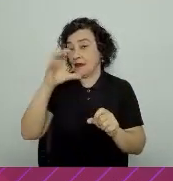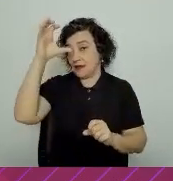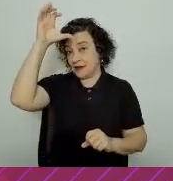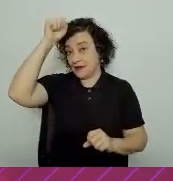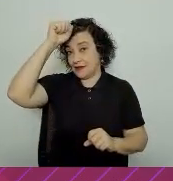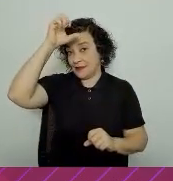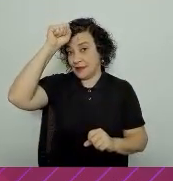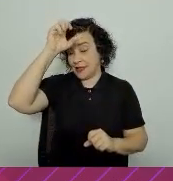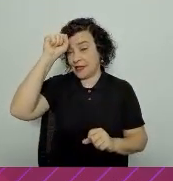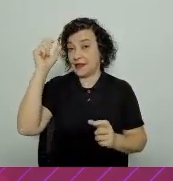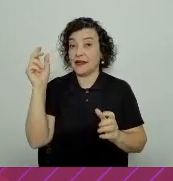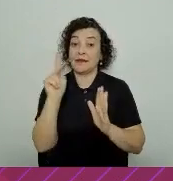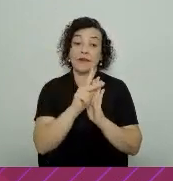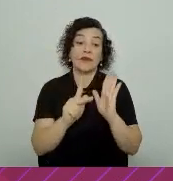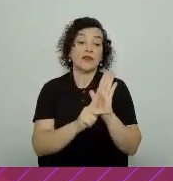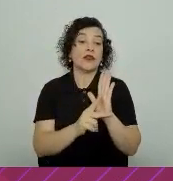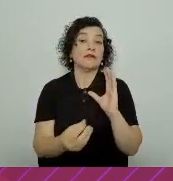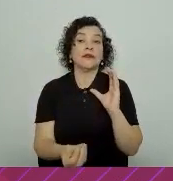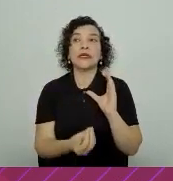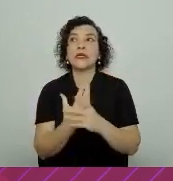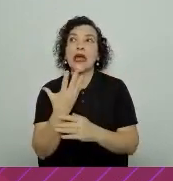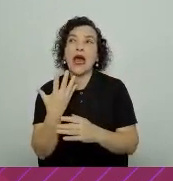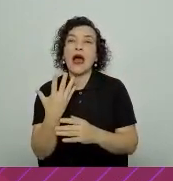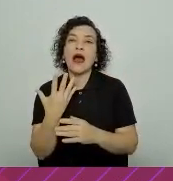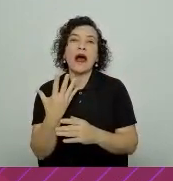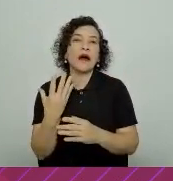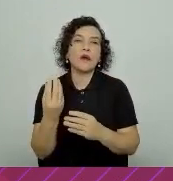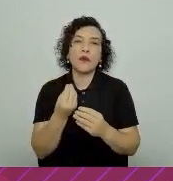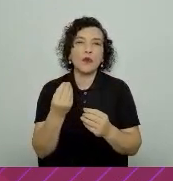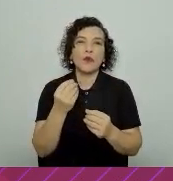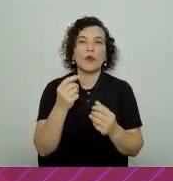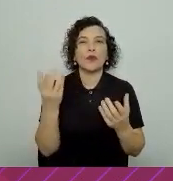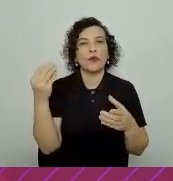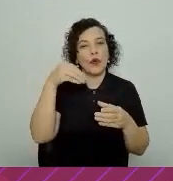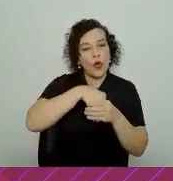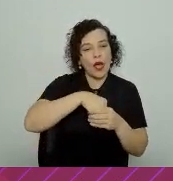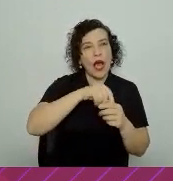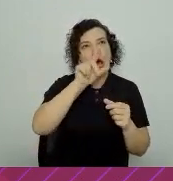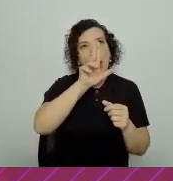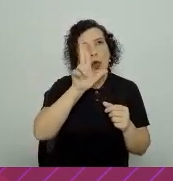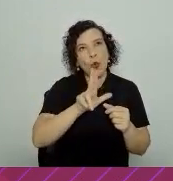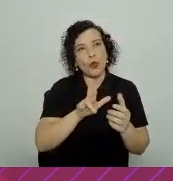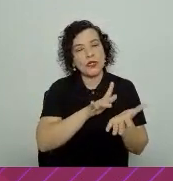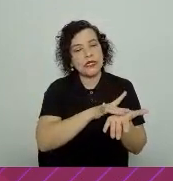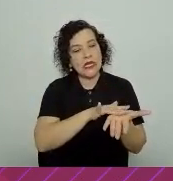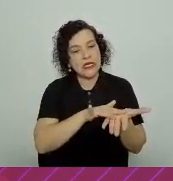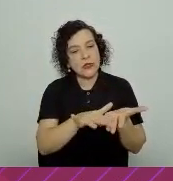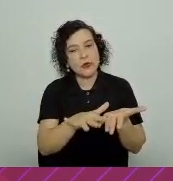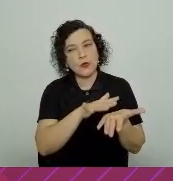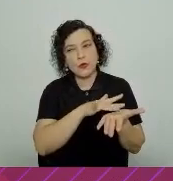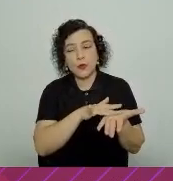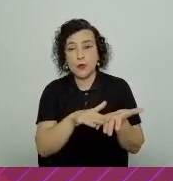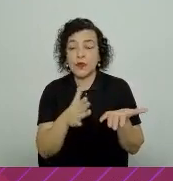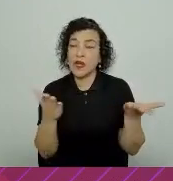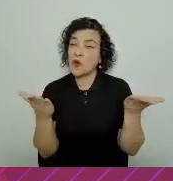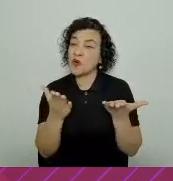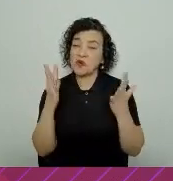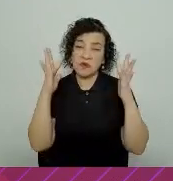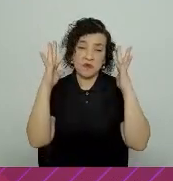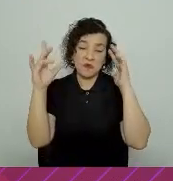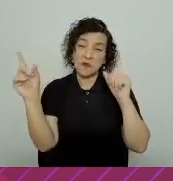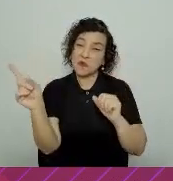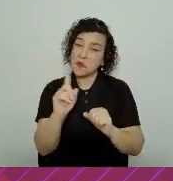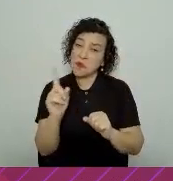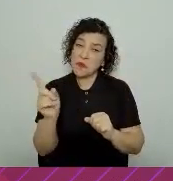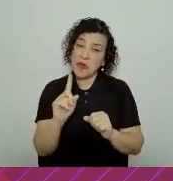projetar com luz com textura pensar em várias coisas que hoje a gente não pensa e